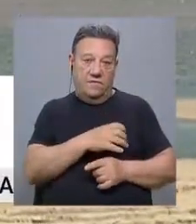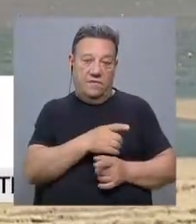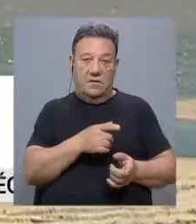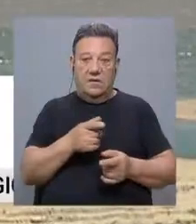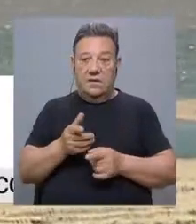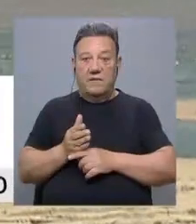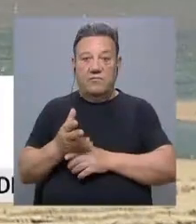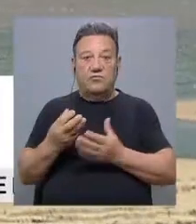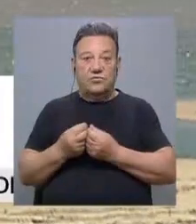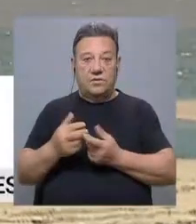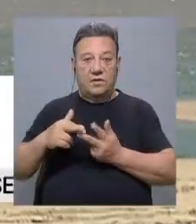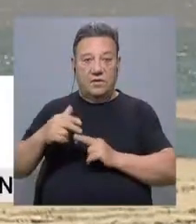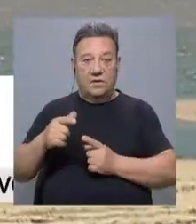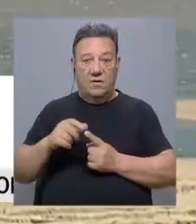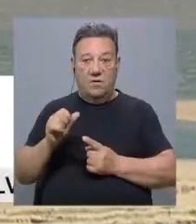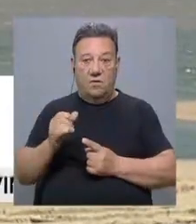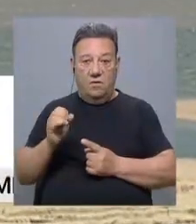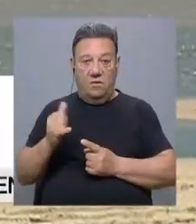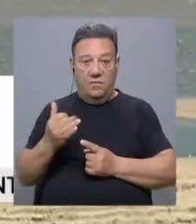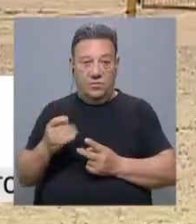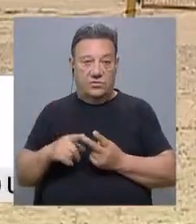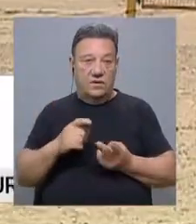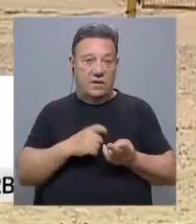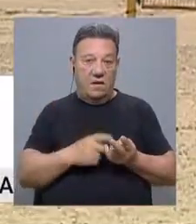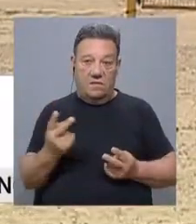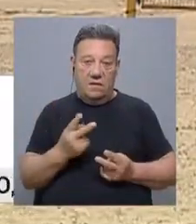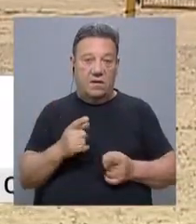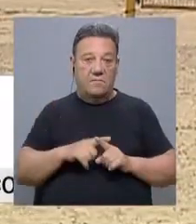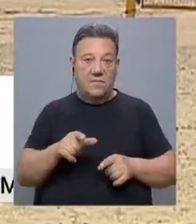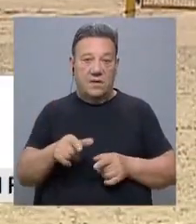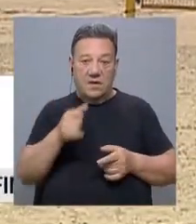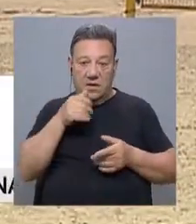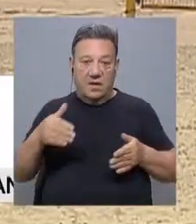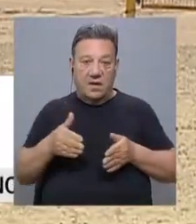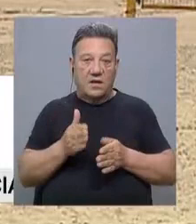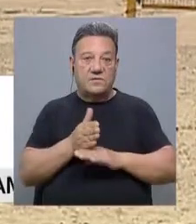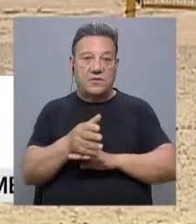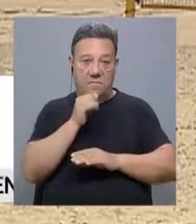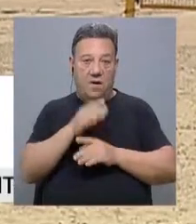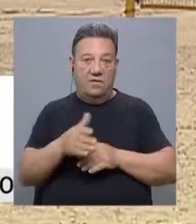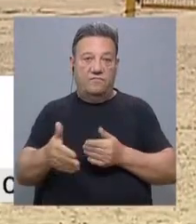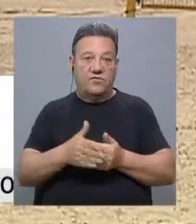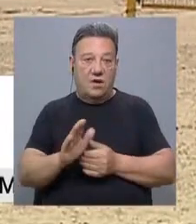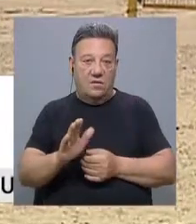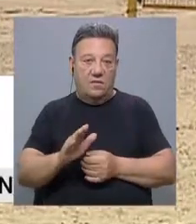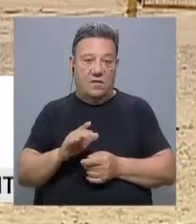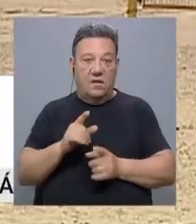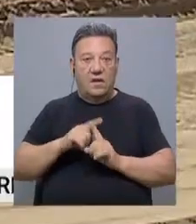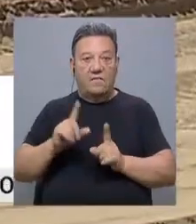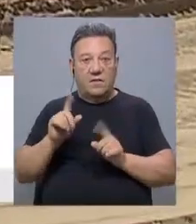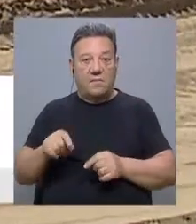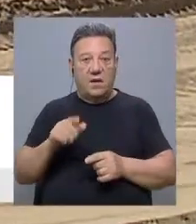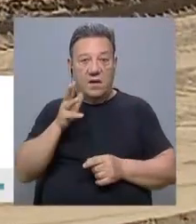intervenção conjunta das autarquias de Óbidos e das Caldas da Rainha para impedir que este canal, com acesso ao mar, fique fechado e para evitar também